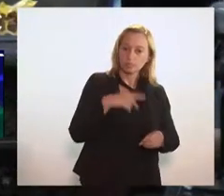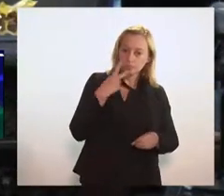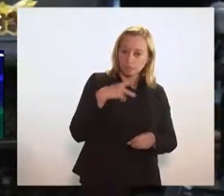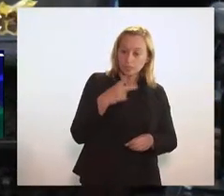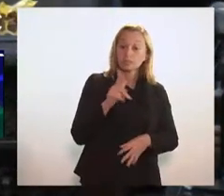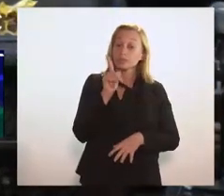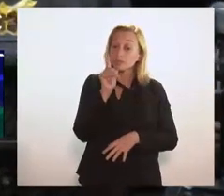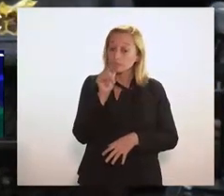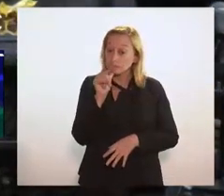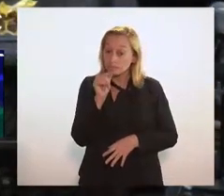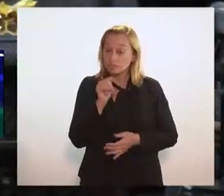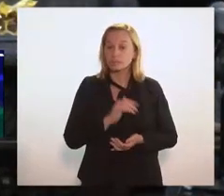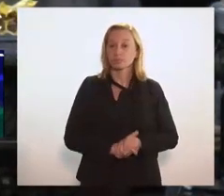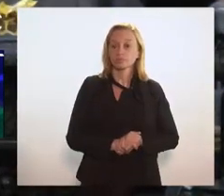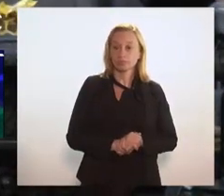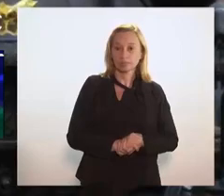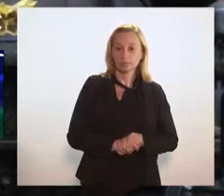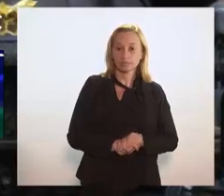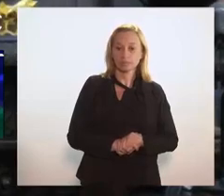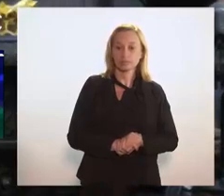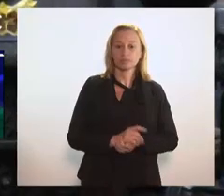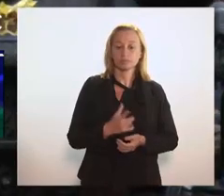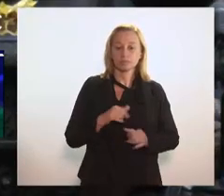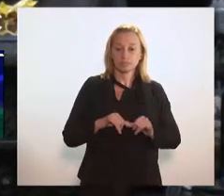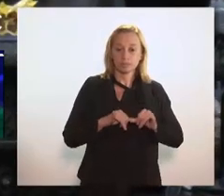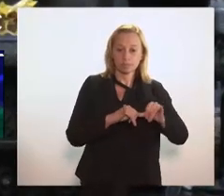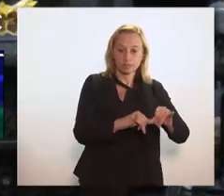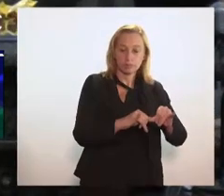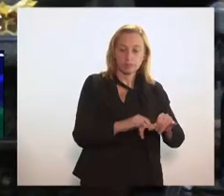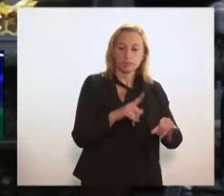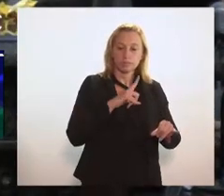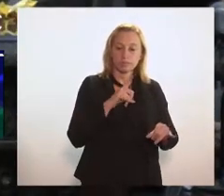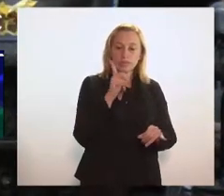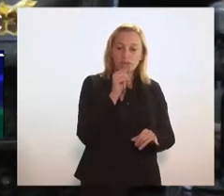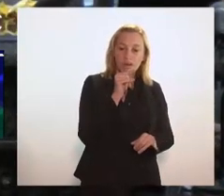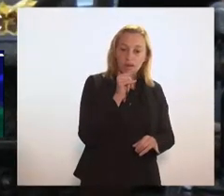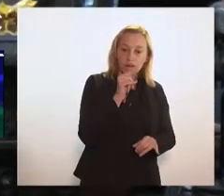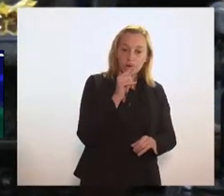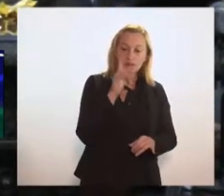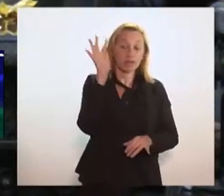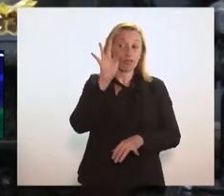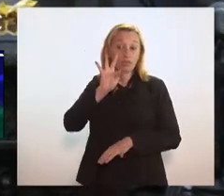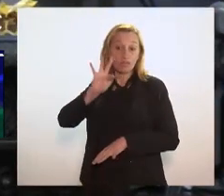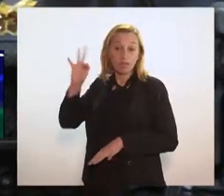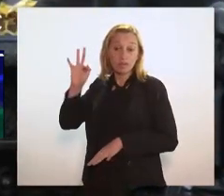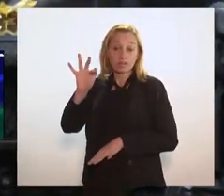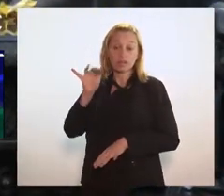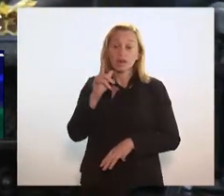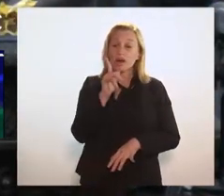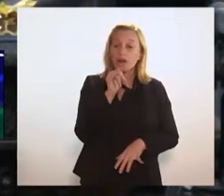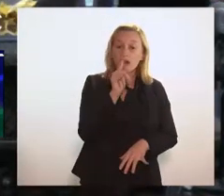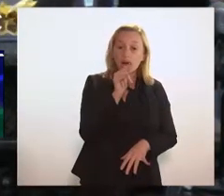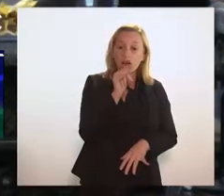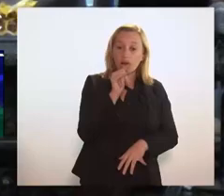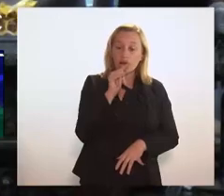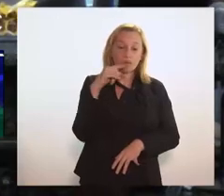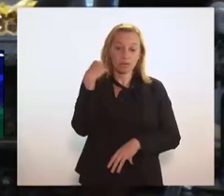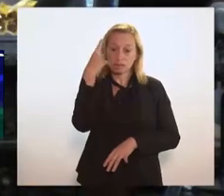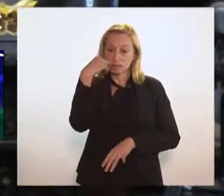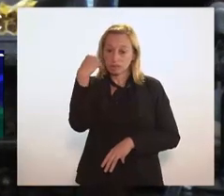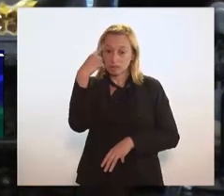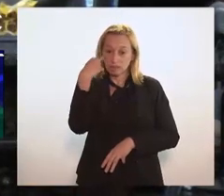água. O sujeito vai no supermercado, tem água francesa, água italiana, água de São Paulo, de